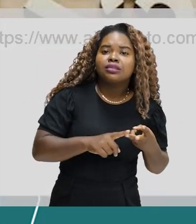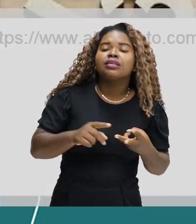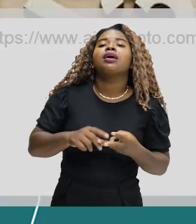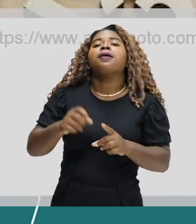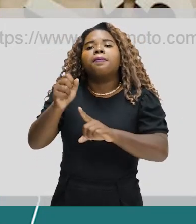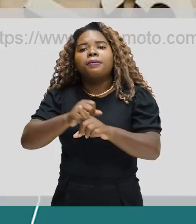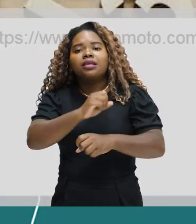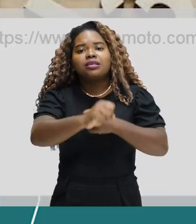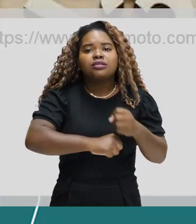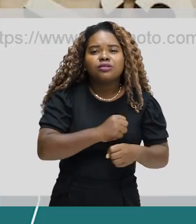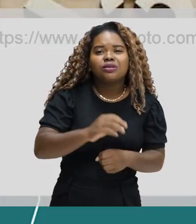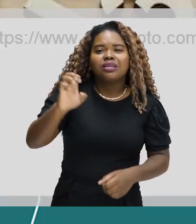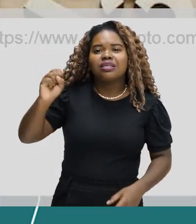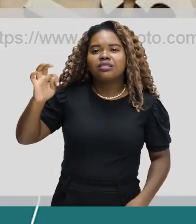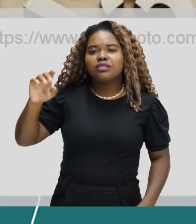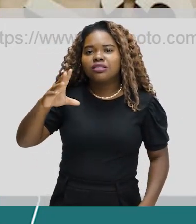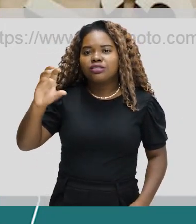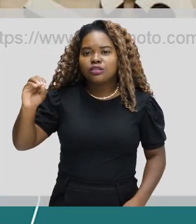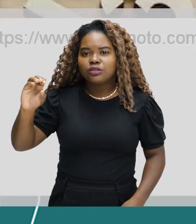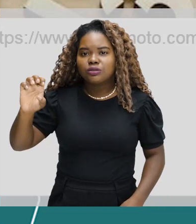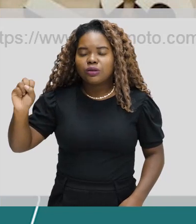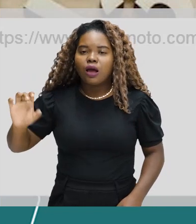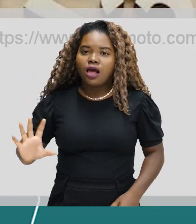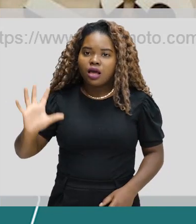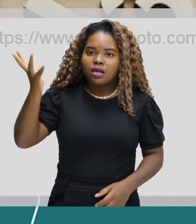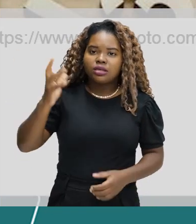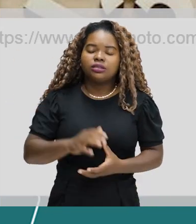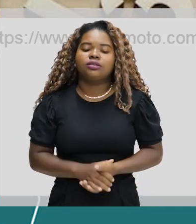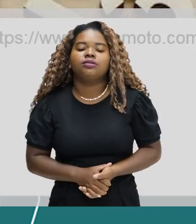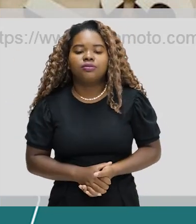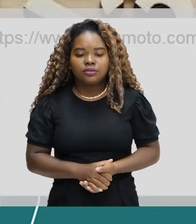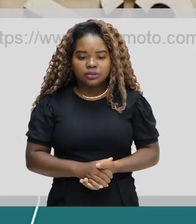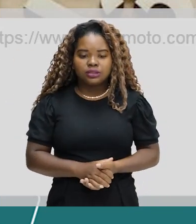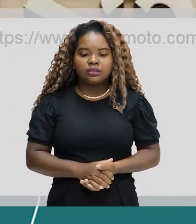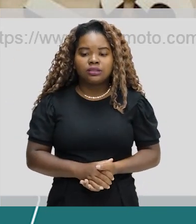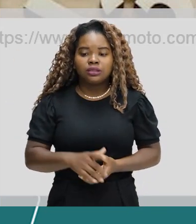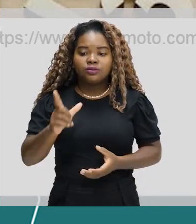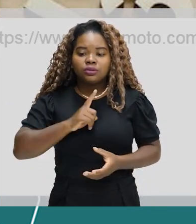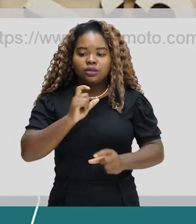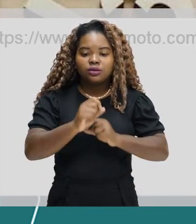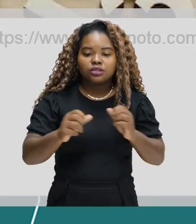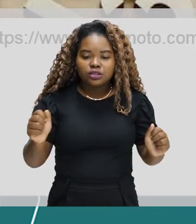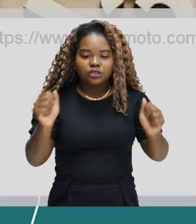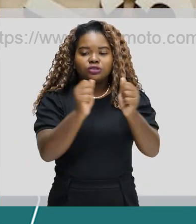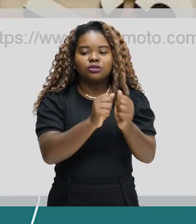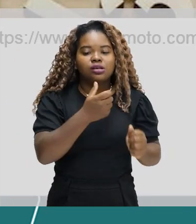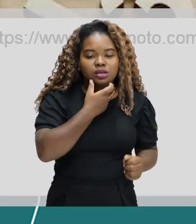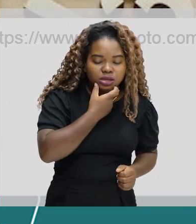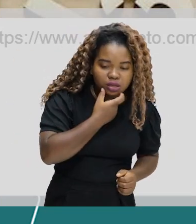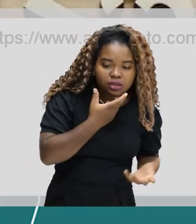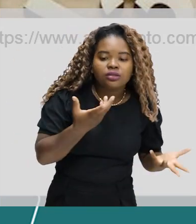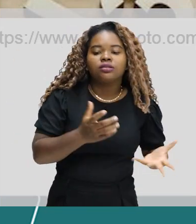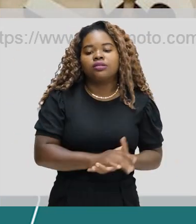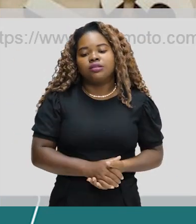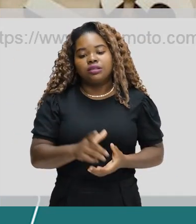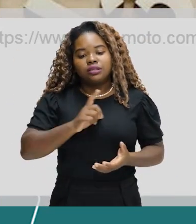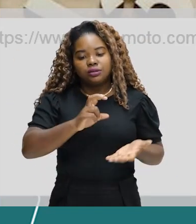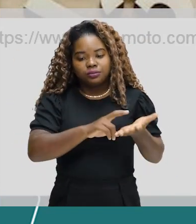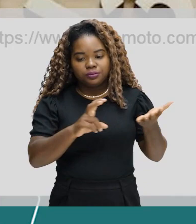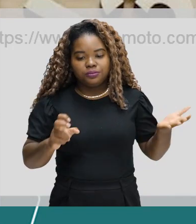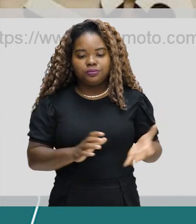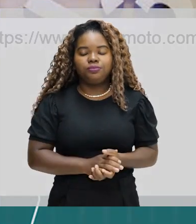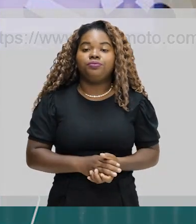se referem a palavras da língua inglesa, que compõem o vocabulário. Lembrando que estudar vocabulário,